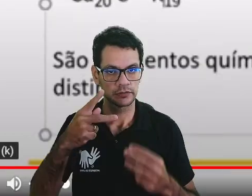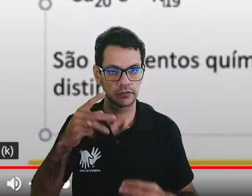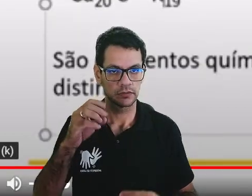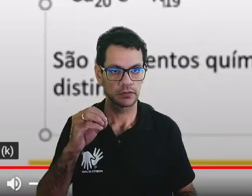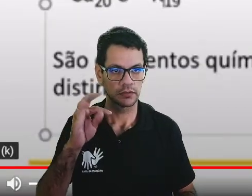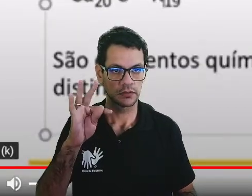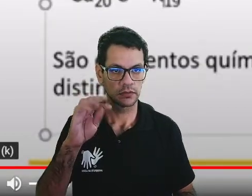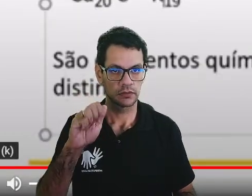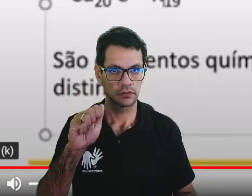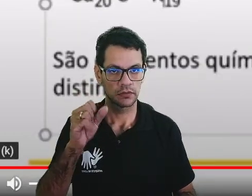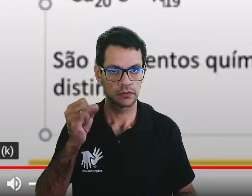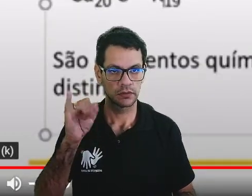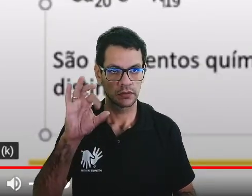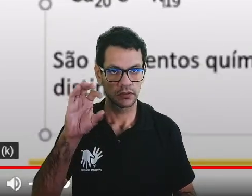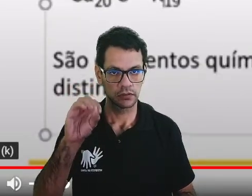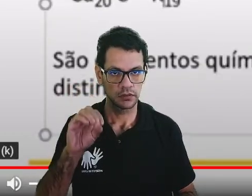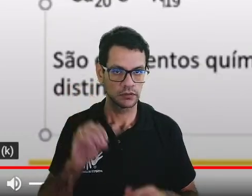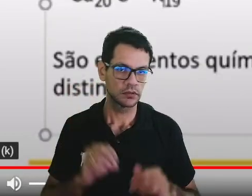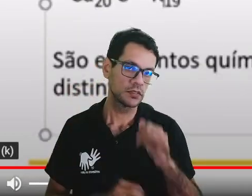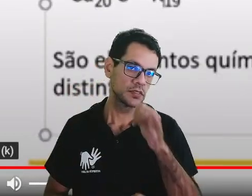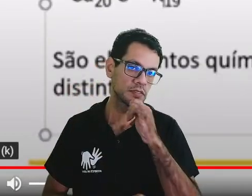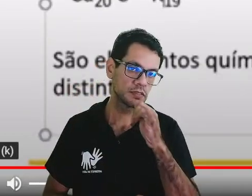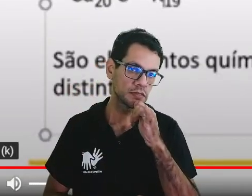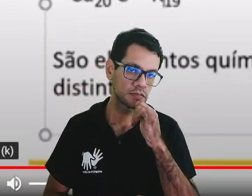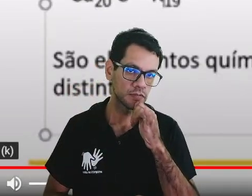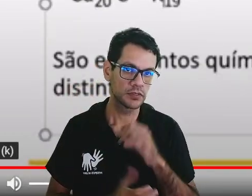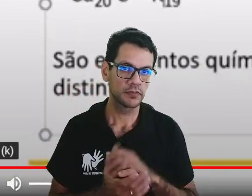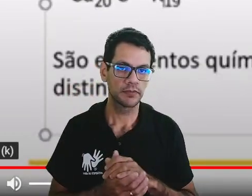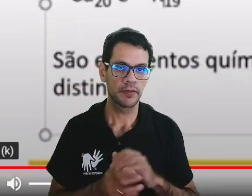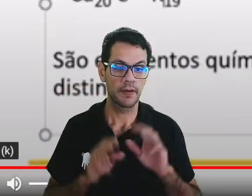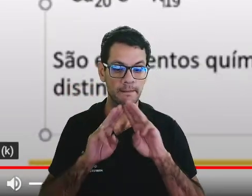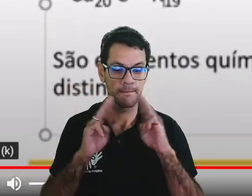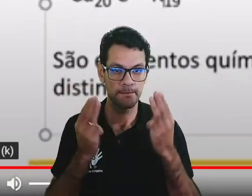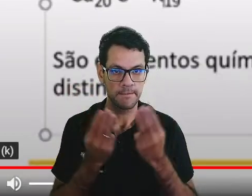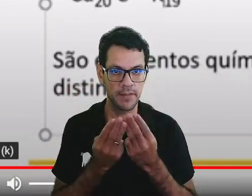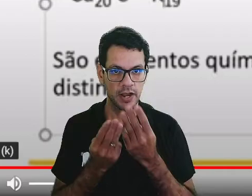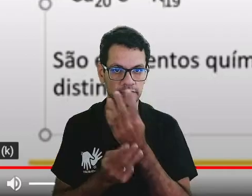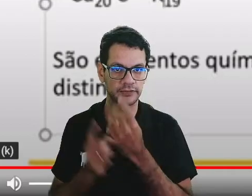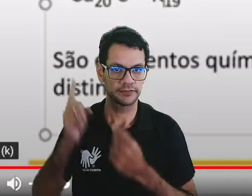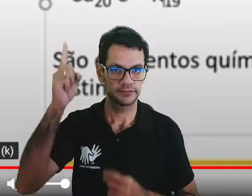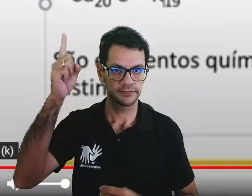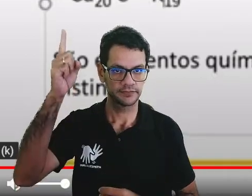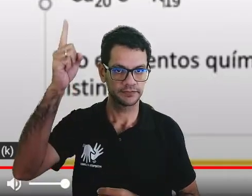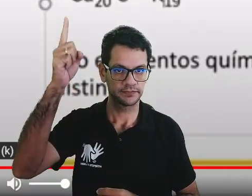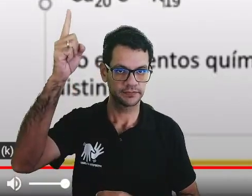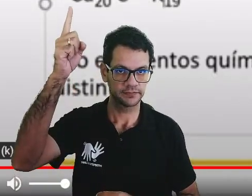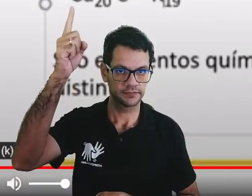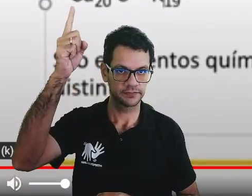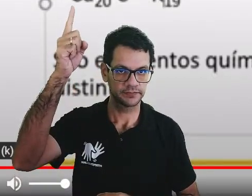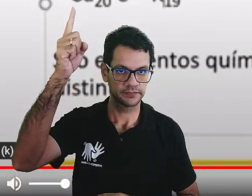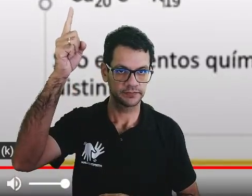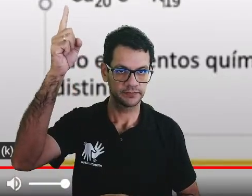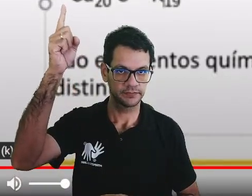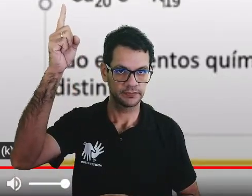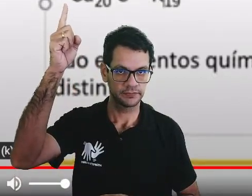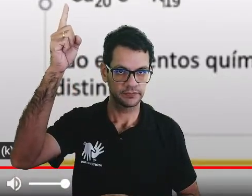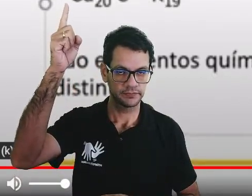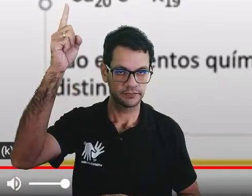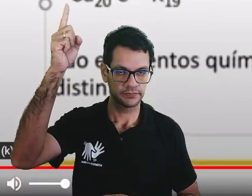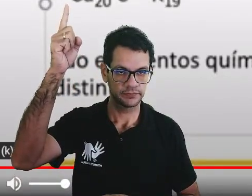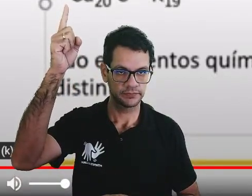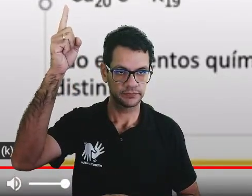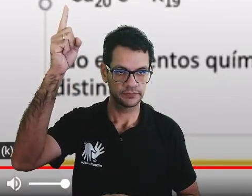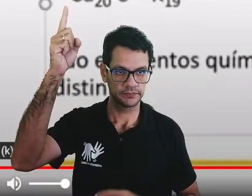para perguntar para vocês. Então, a massa dele é 40. Acompanhem o raciocínio comigo. Não posso perguntar, né? Vamos